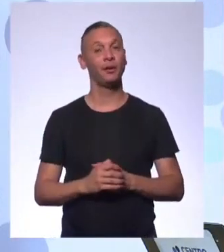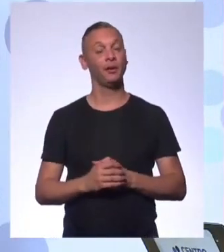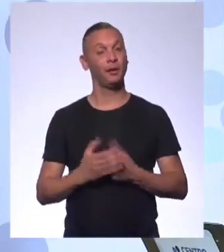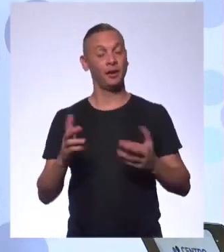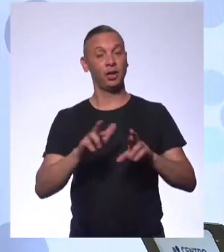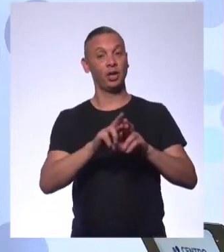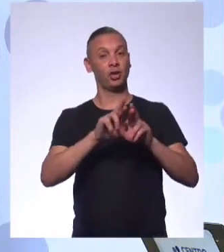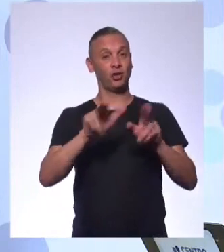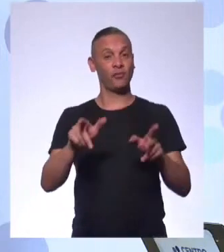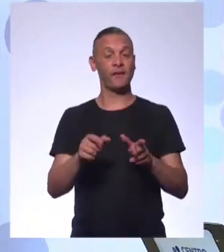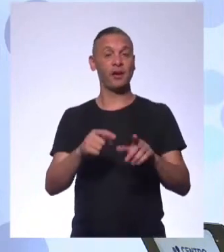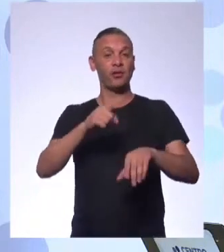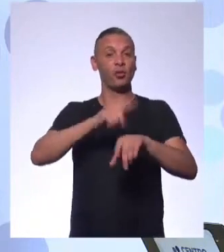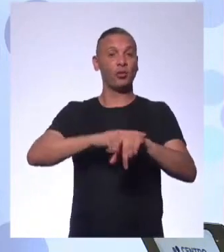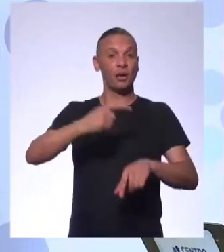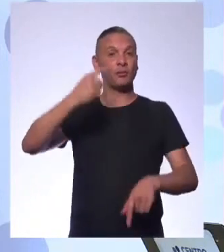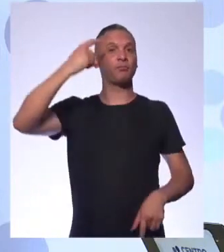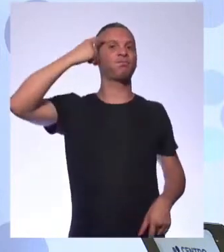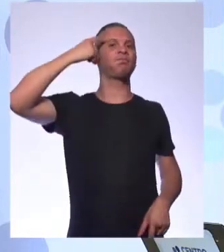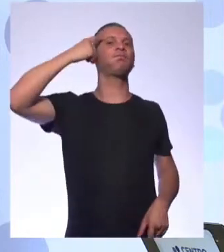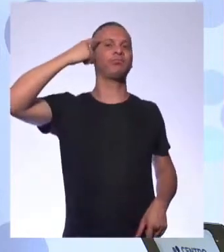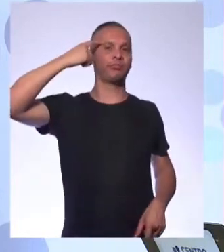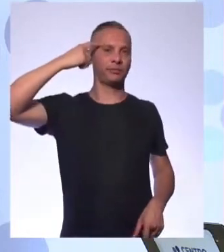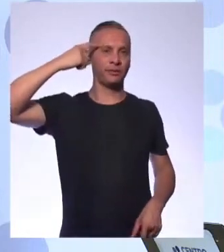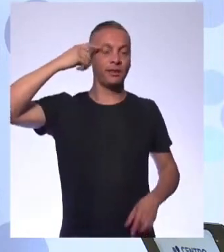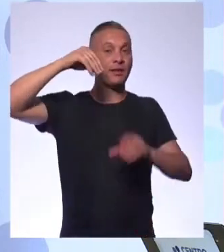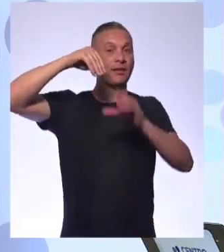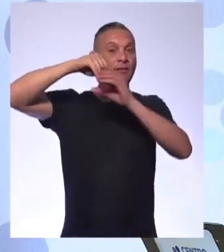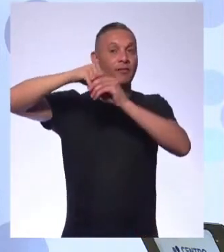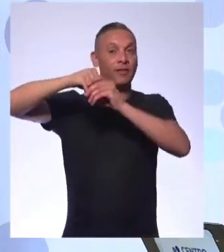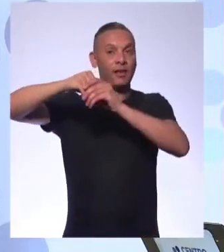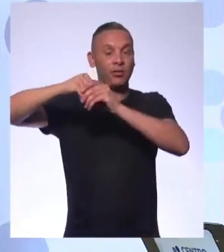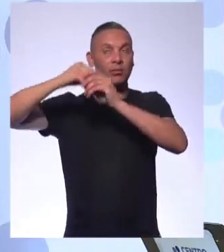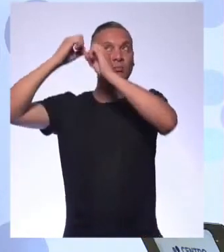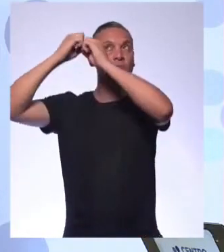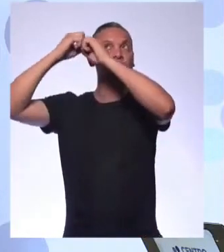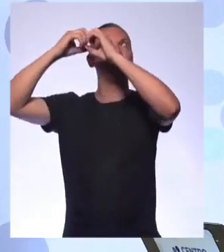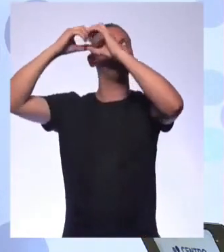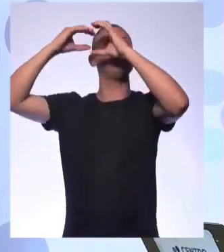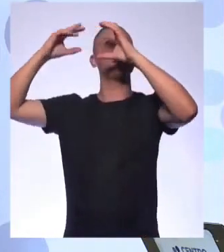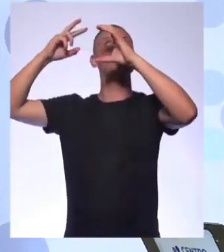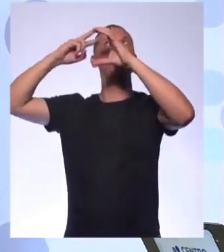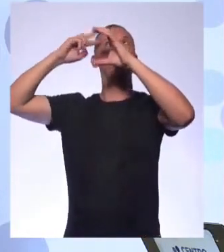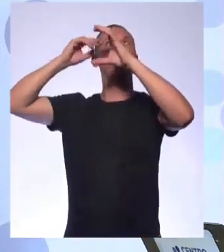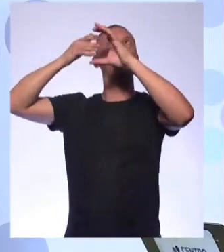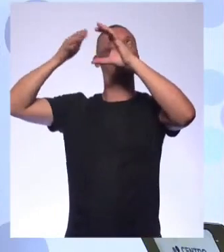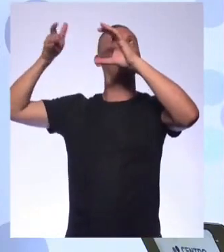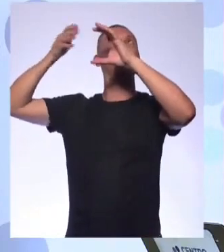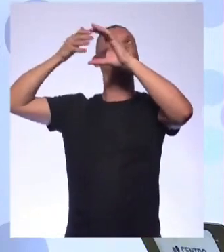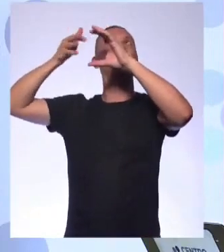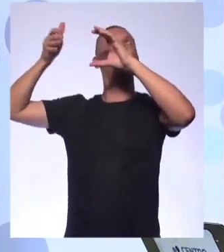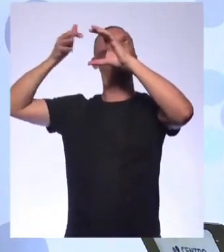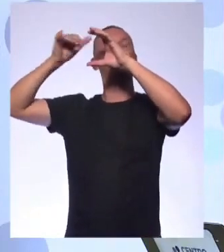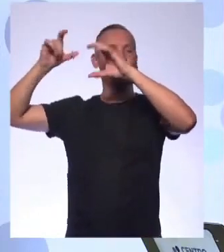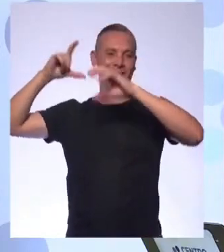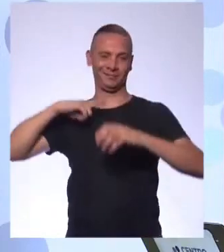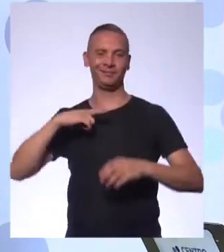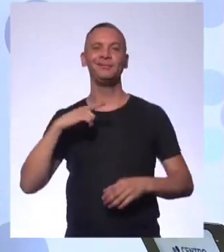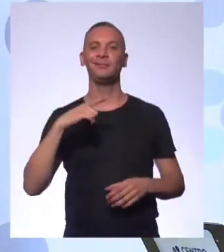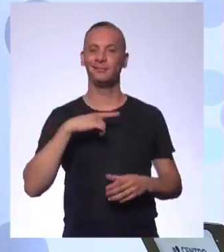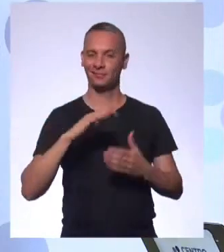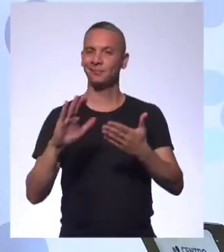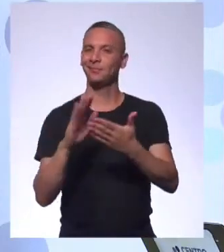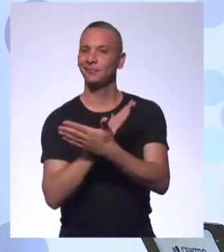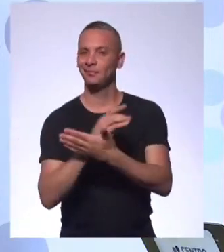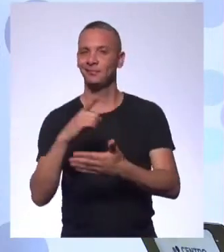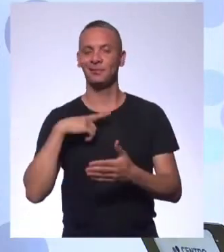tempo psicológico, no tempo psicológico, a história se passa na mente do personagem ou do narrador, né? Tem aí uma